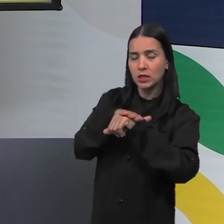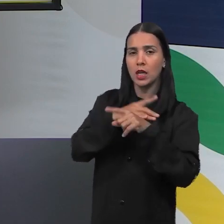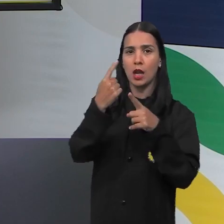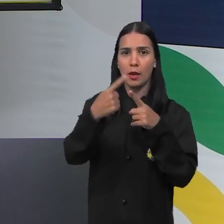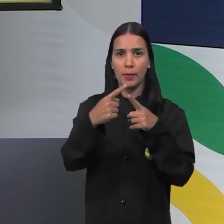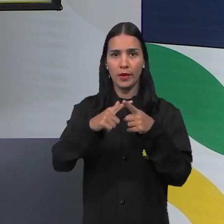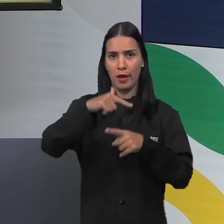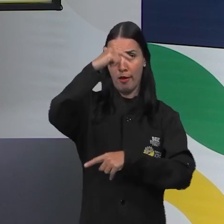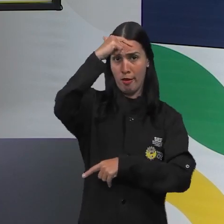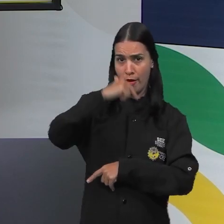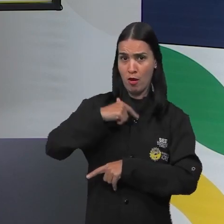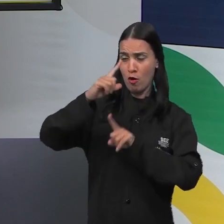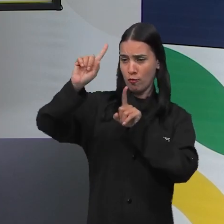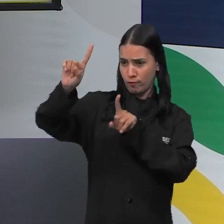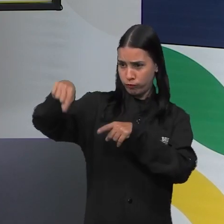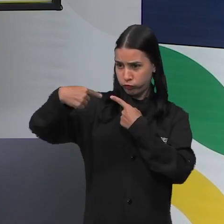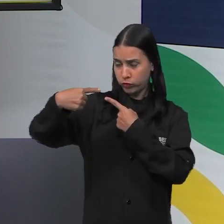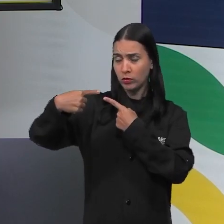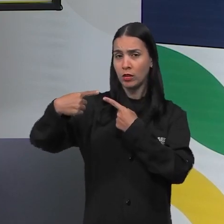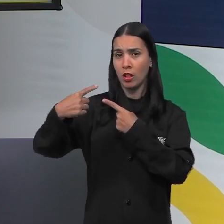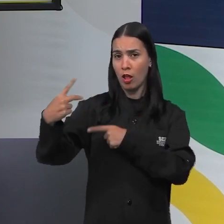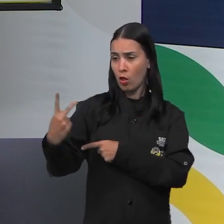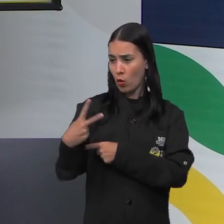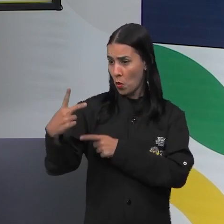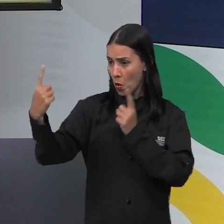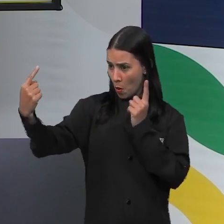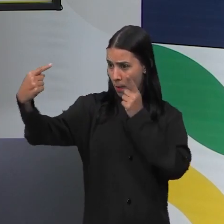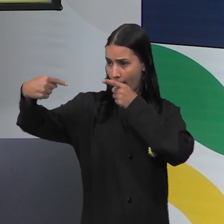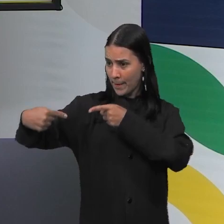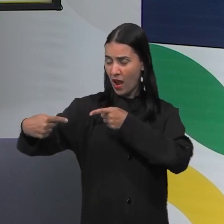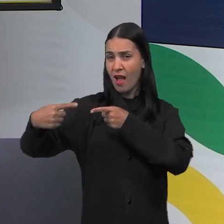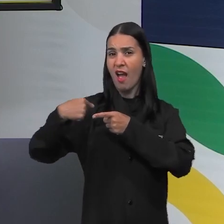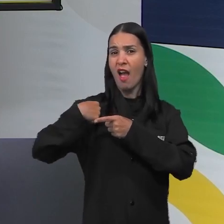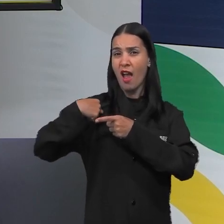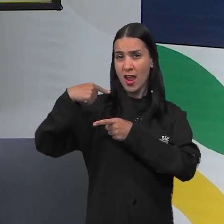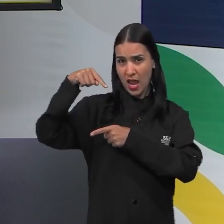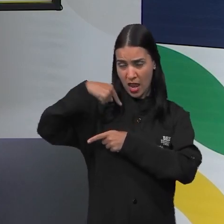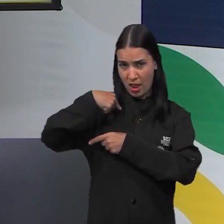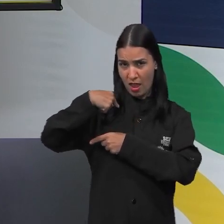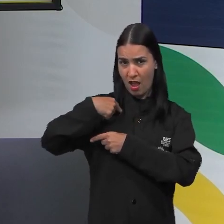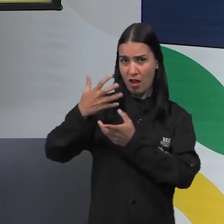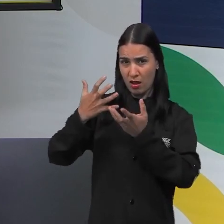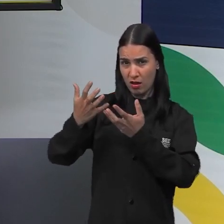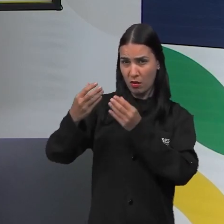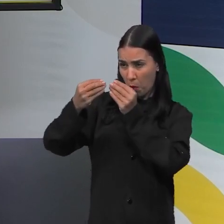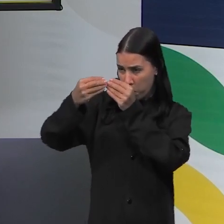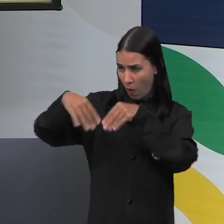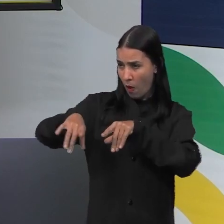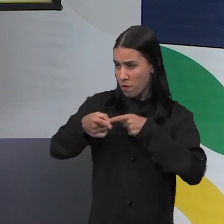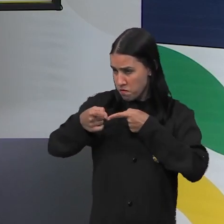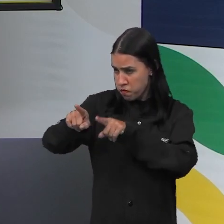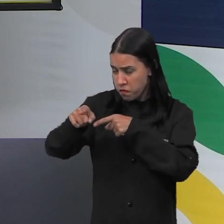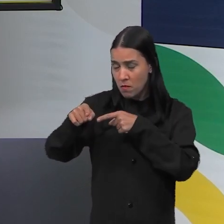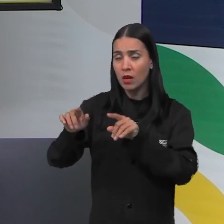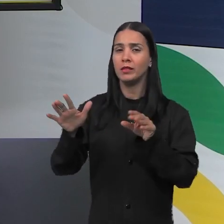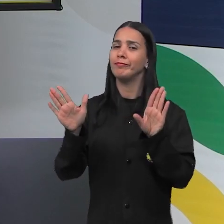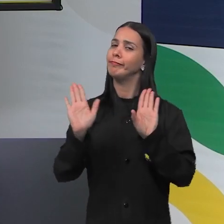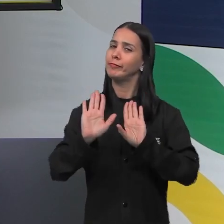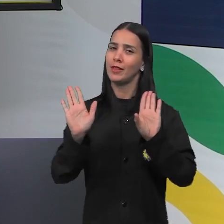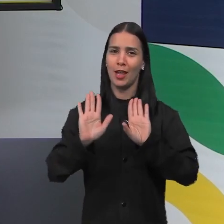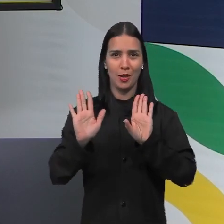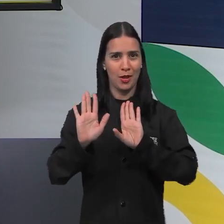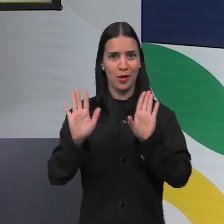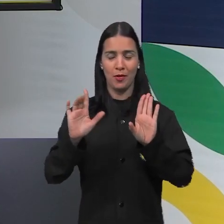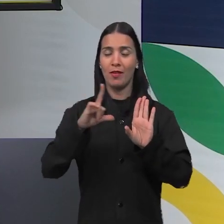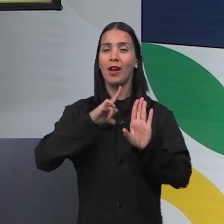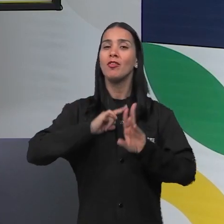que ele é meu inimigo, e só porque ele é meu inimigo, então eu vou fazer tudo para destruí-lo e machucá-lo. Não é nesse